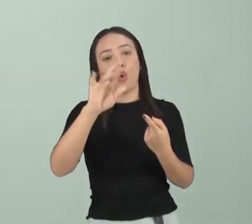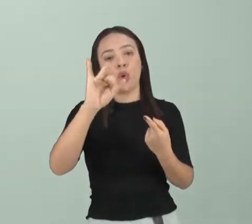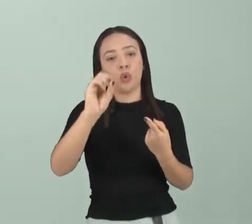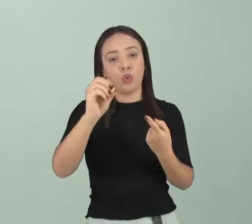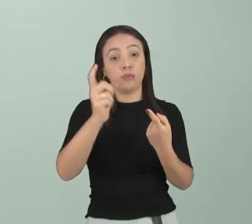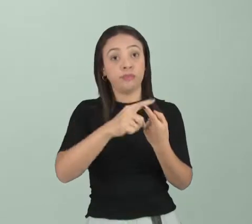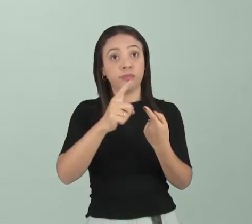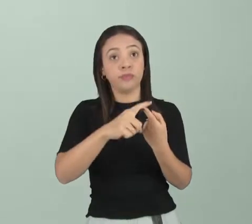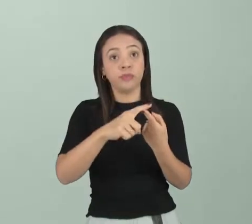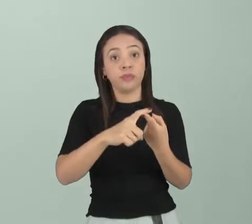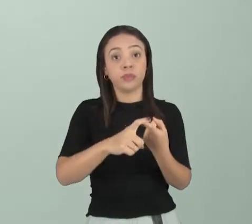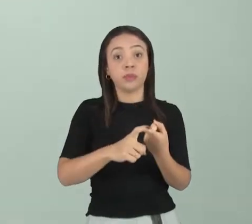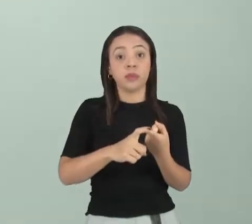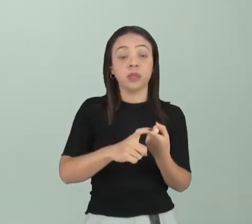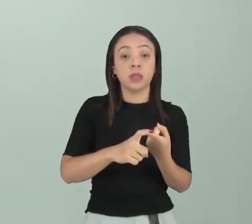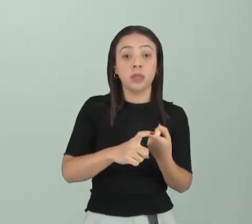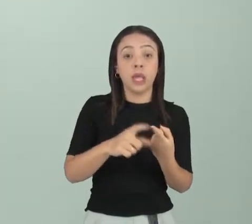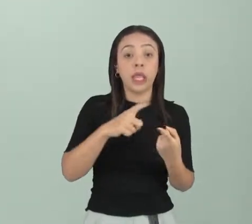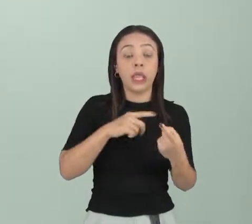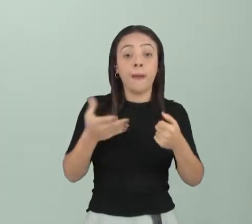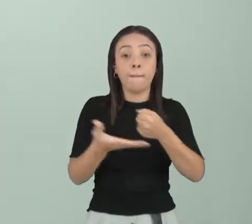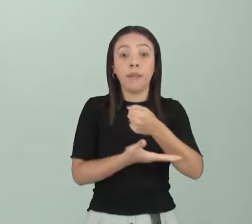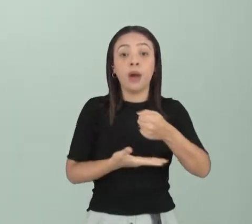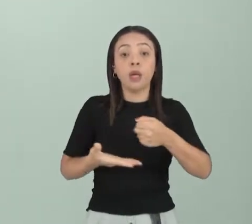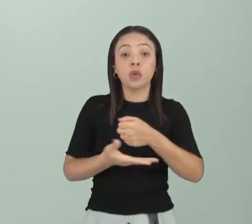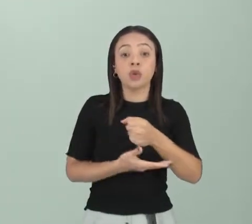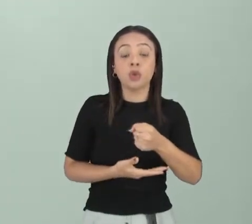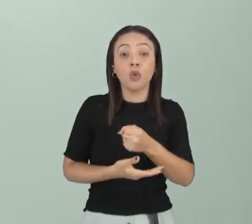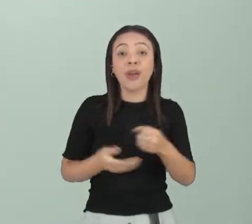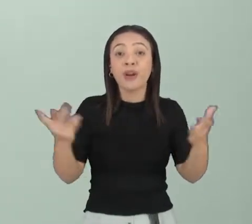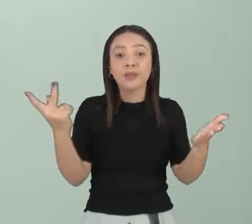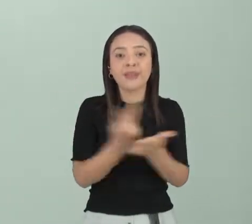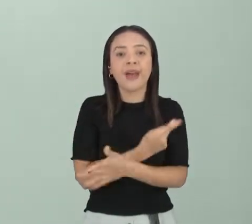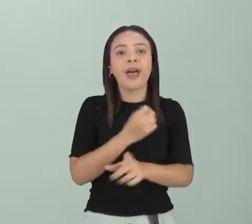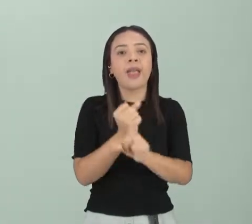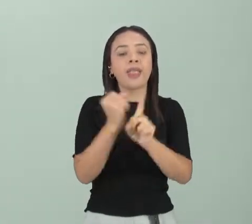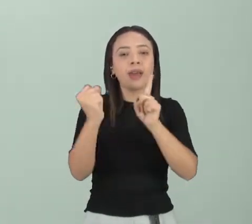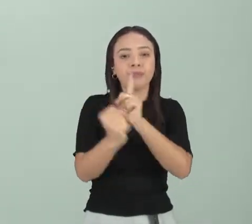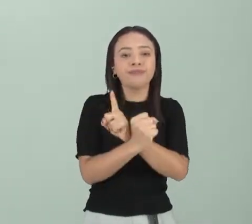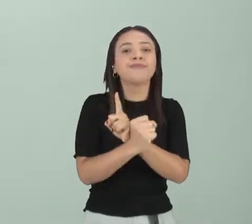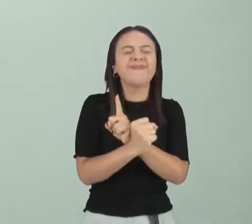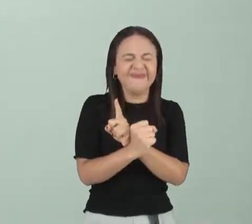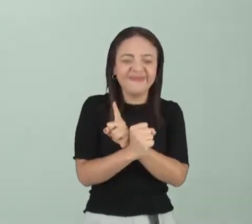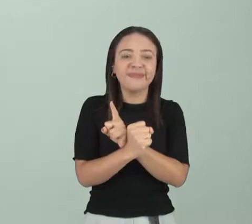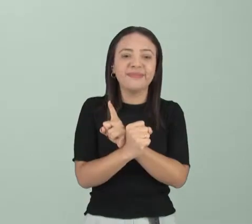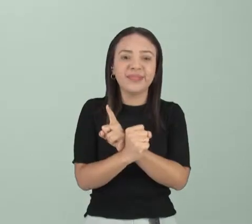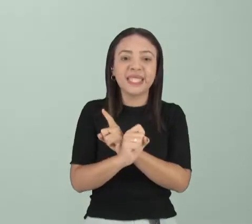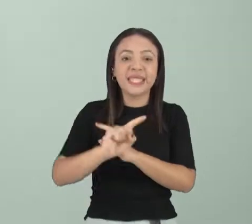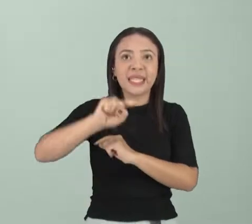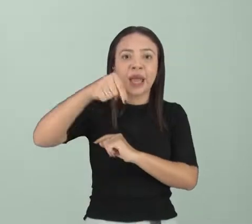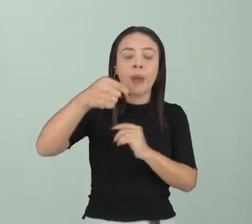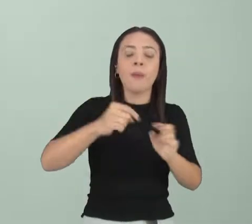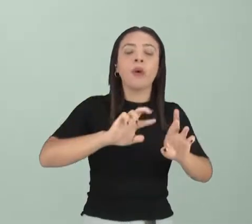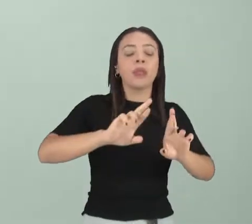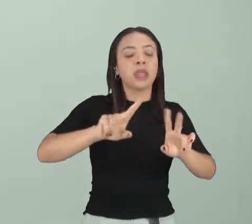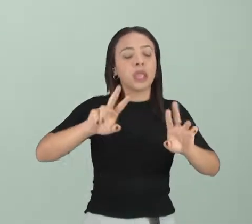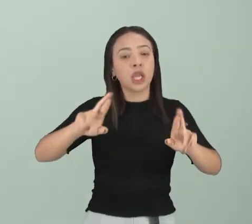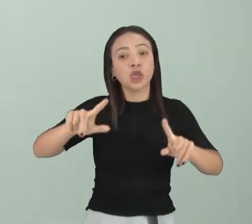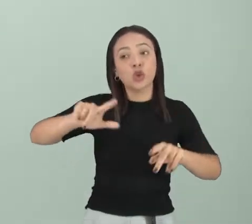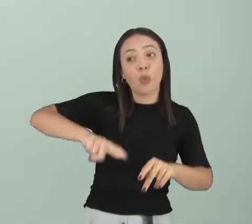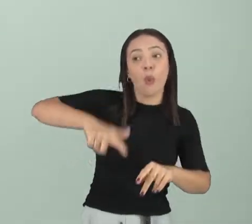É se baseia então nesses fatos nesses fatos que uma determinada sociedade vai então e daí se